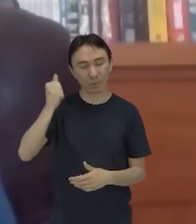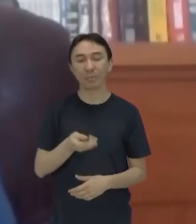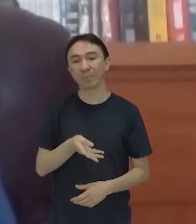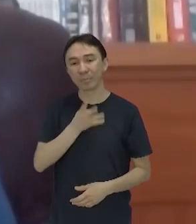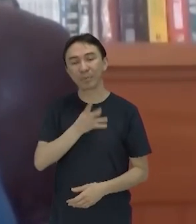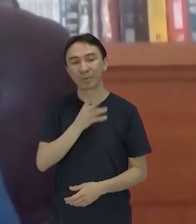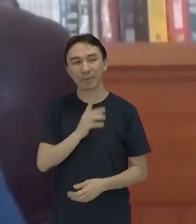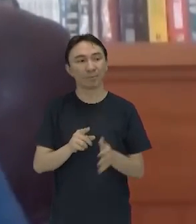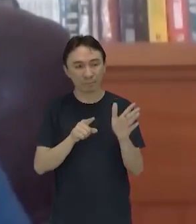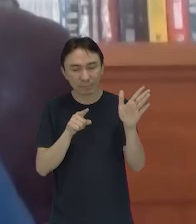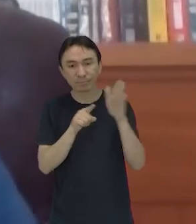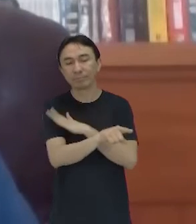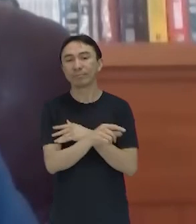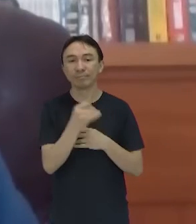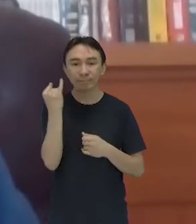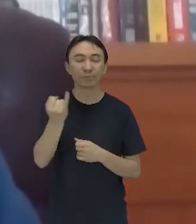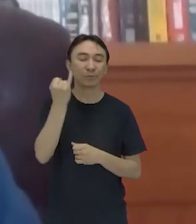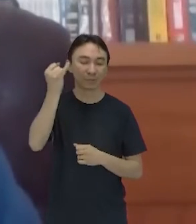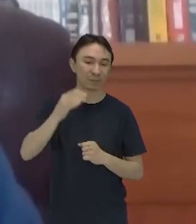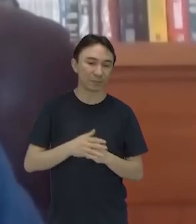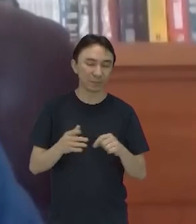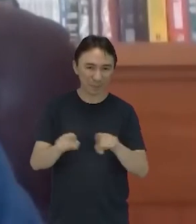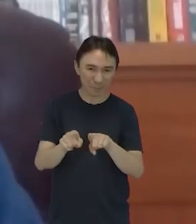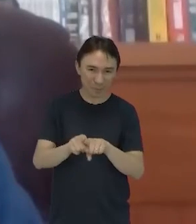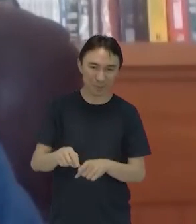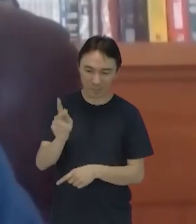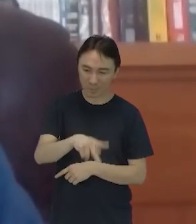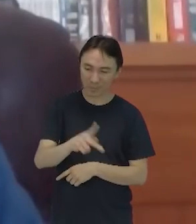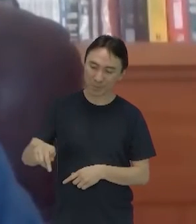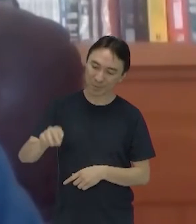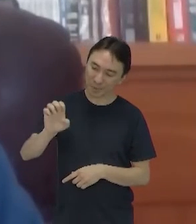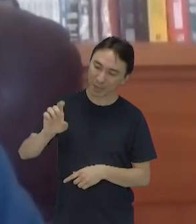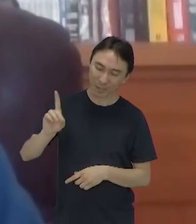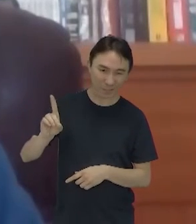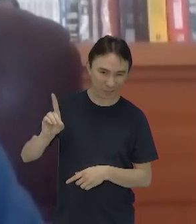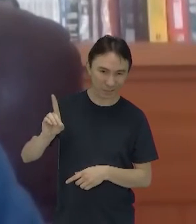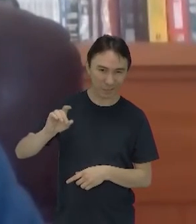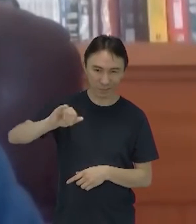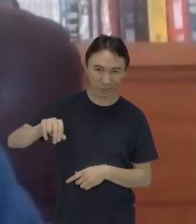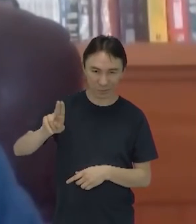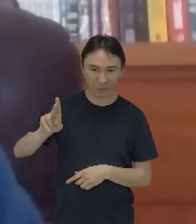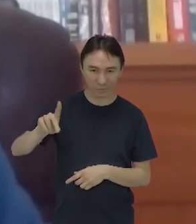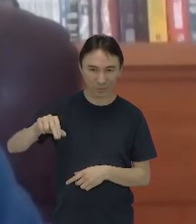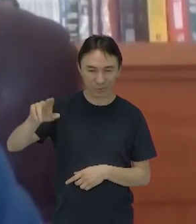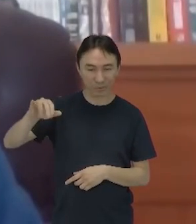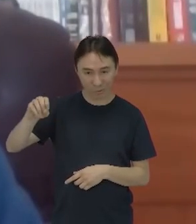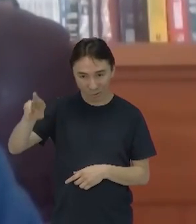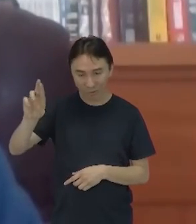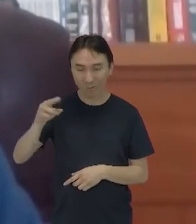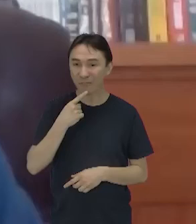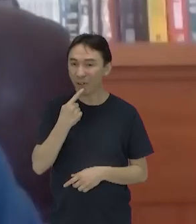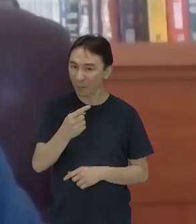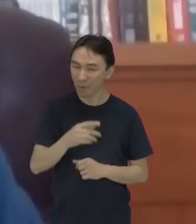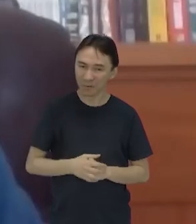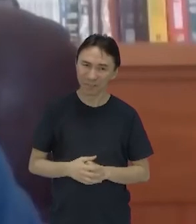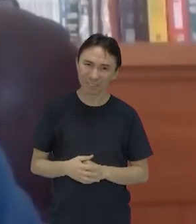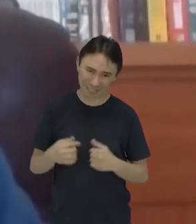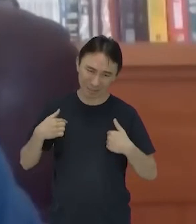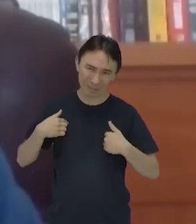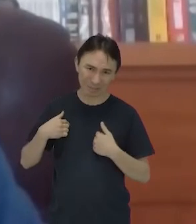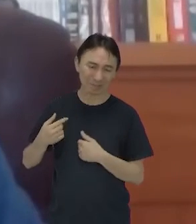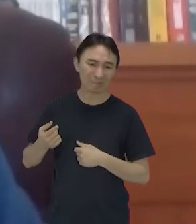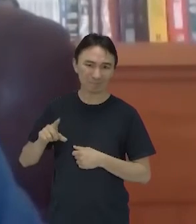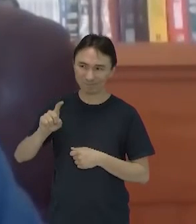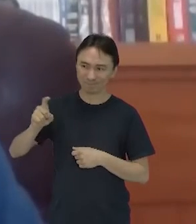que o professor Ed Júnior falou, mesmo sem ser tradutor, eu precisei muito